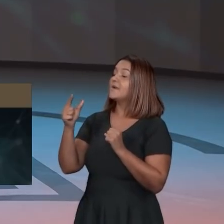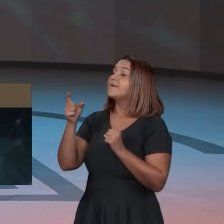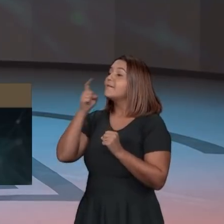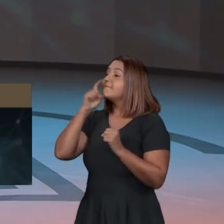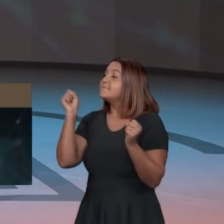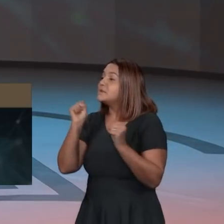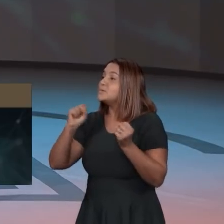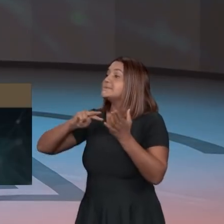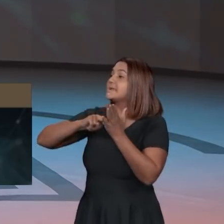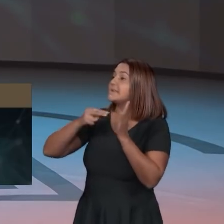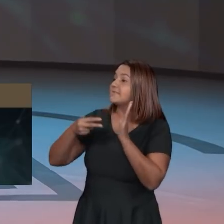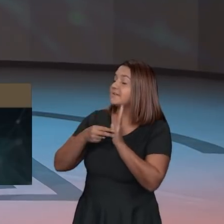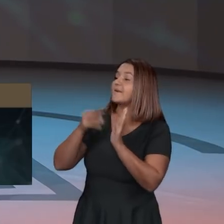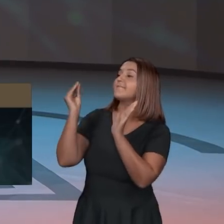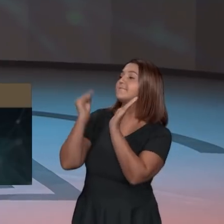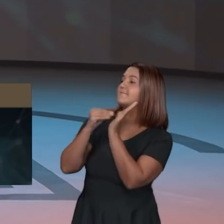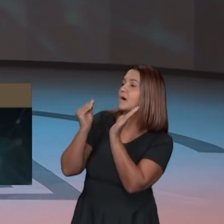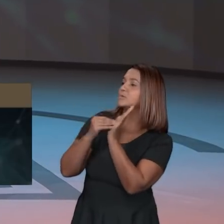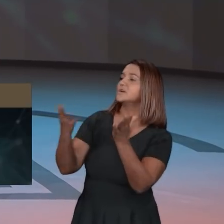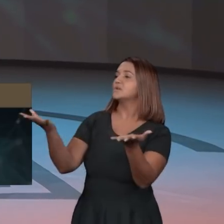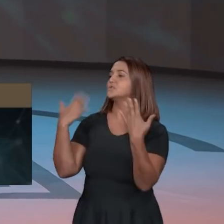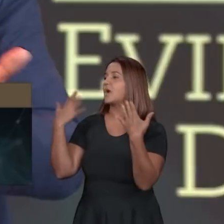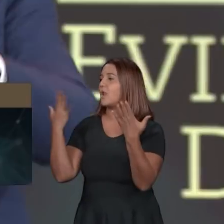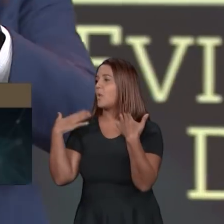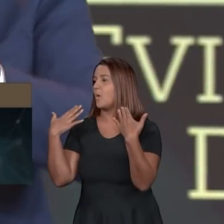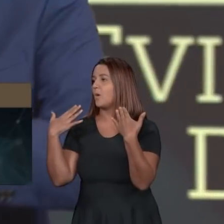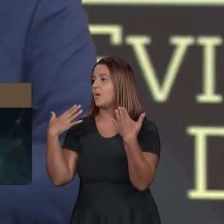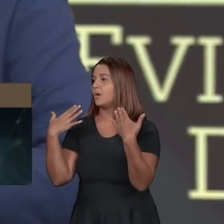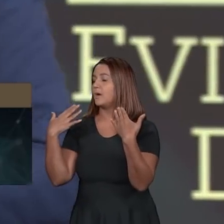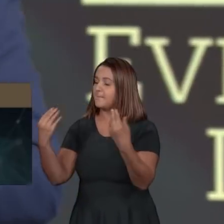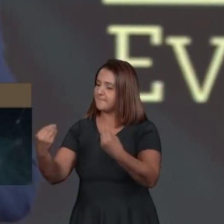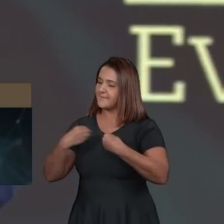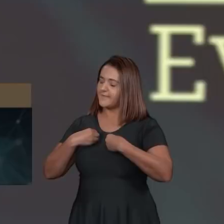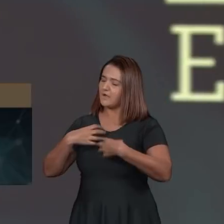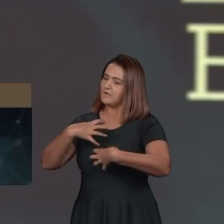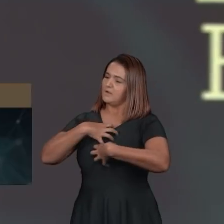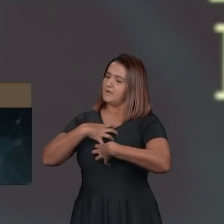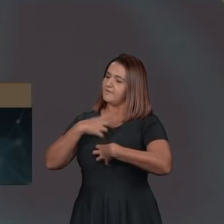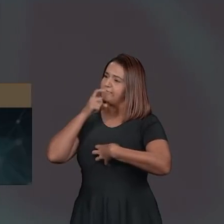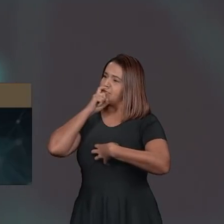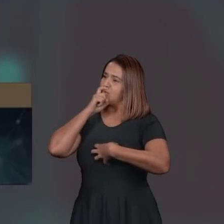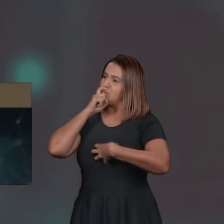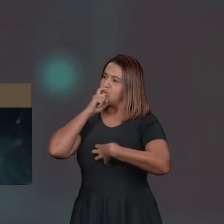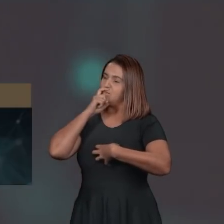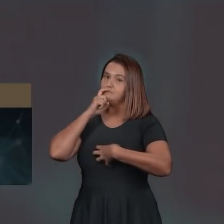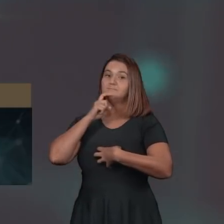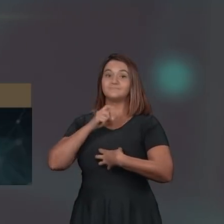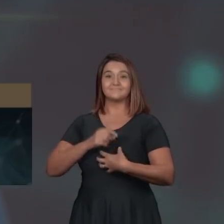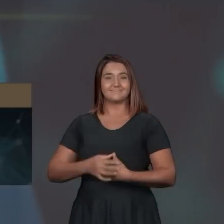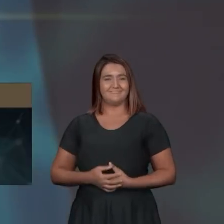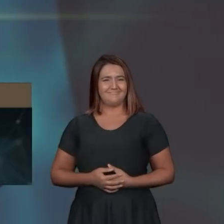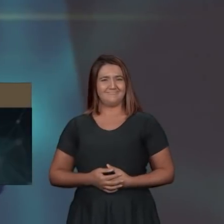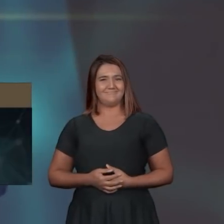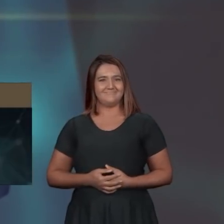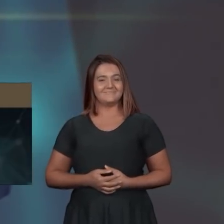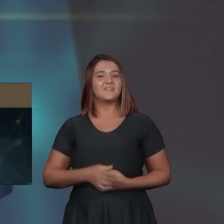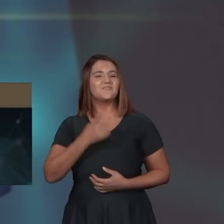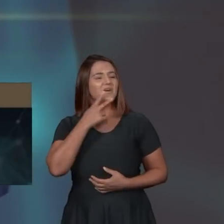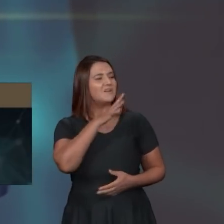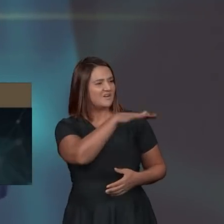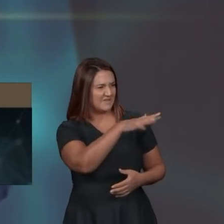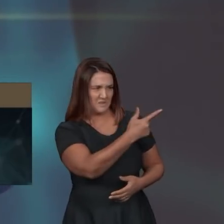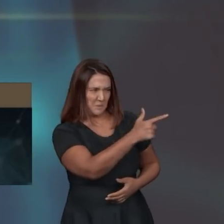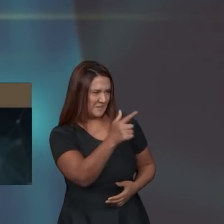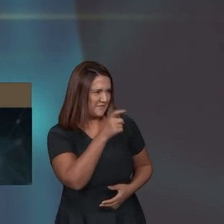que produz a sensação de frio. Pode checar, se você não tiver nenhum físico perto, dá uma gugada e você vai ver que o que eu estou